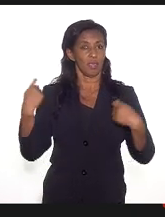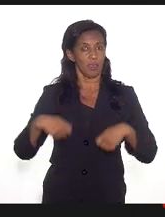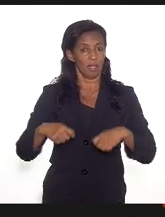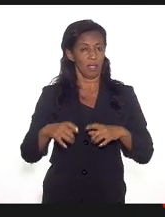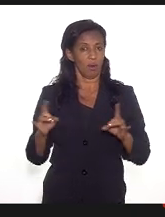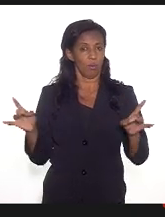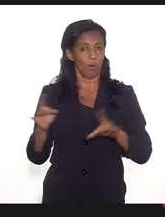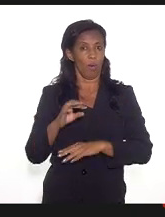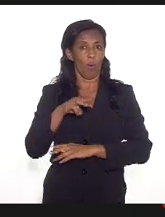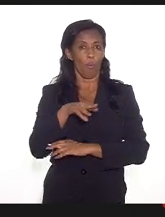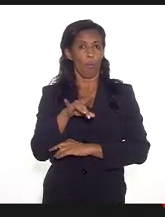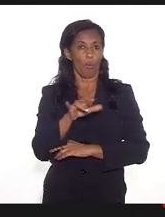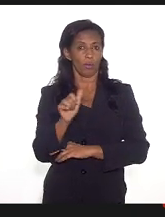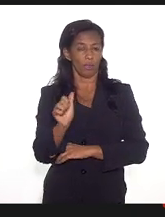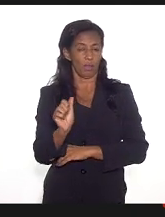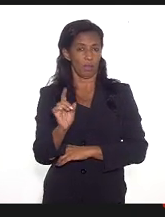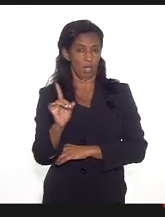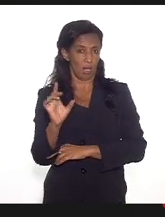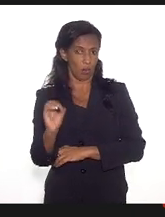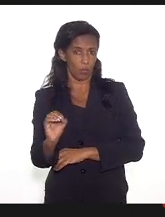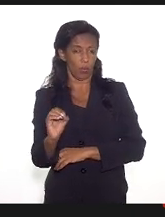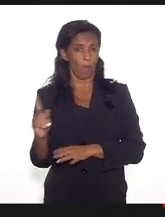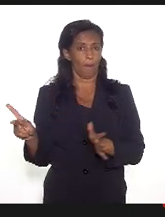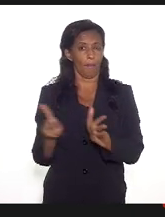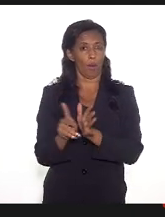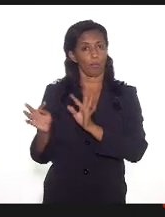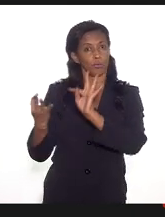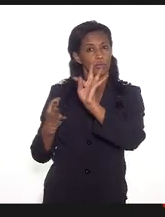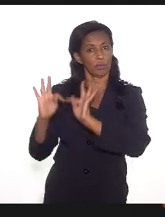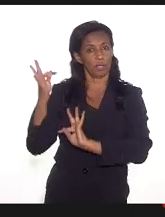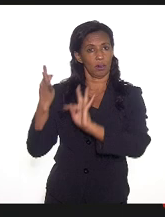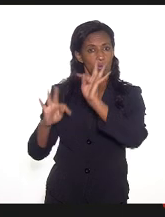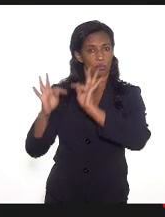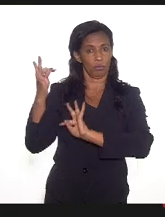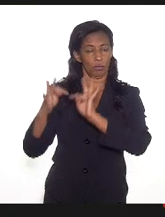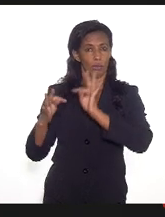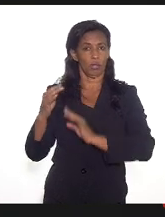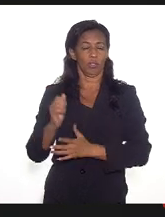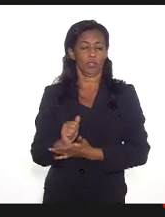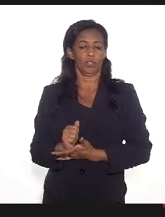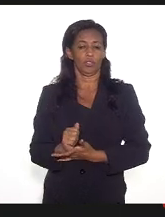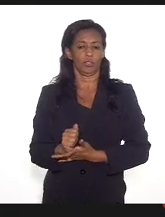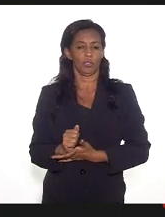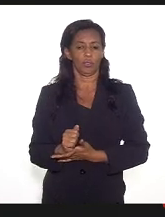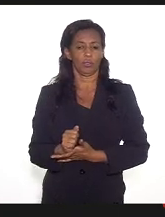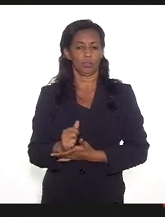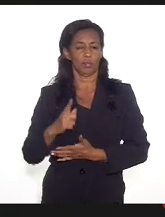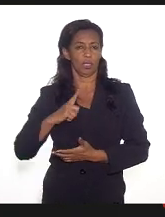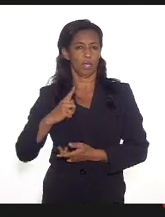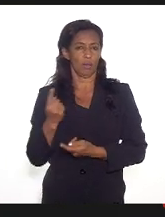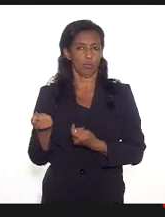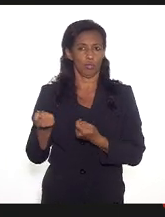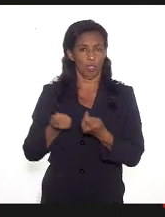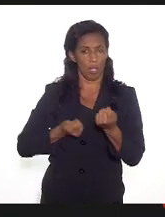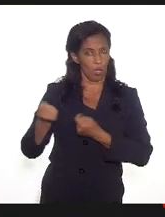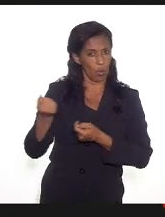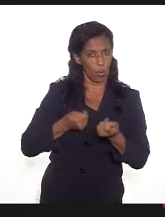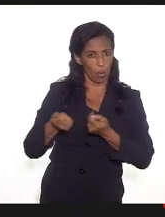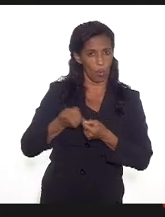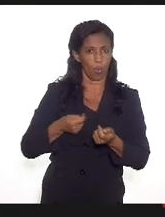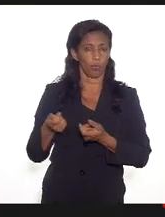estabelecido um modelo de negócio em termos de tecnologia, em termos de atores, em termos de negócios, em